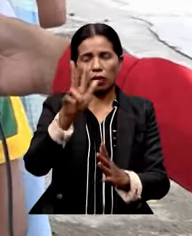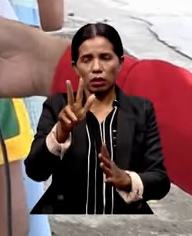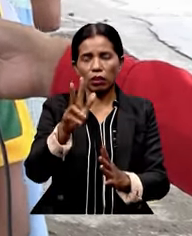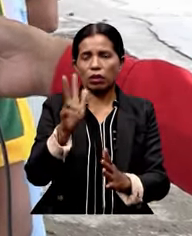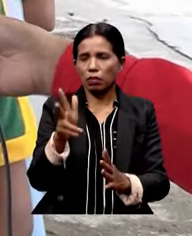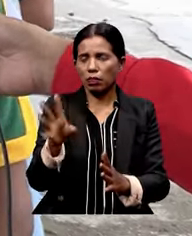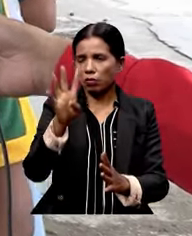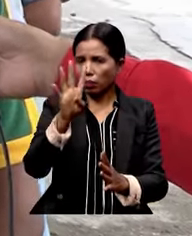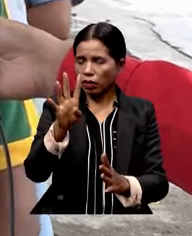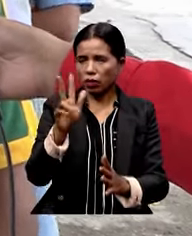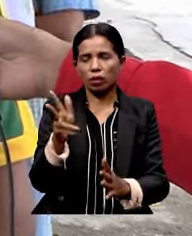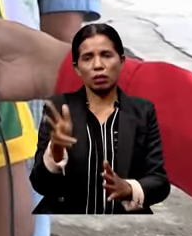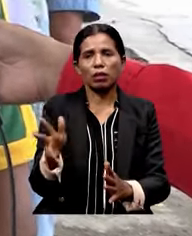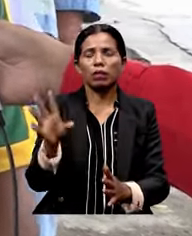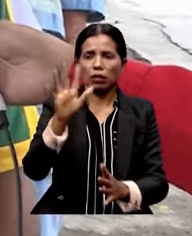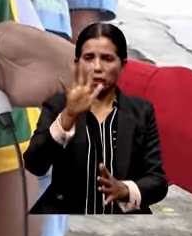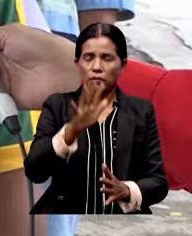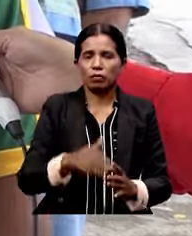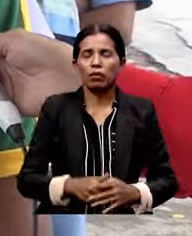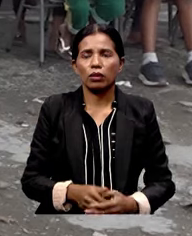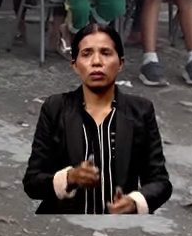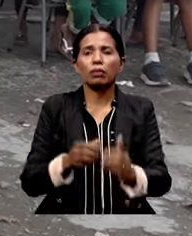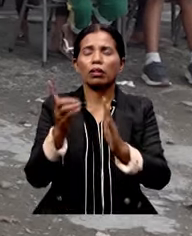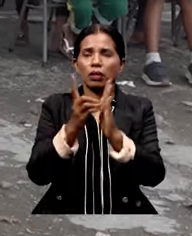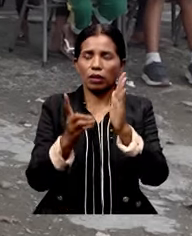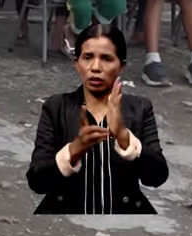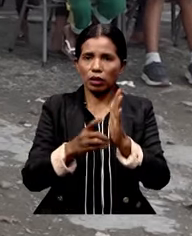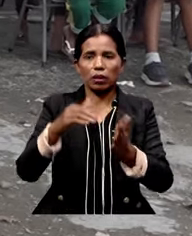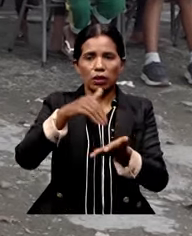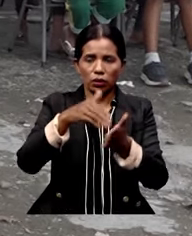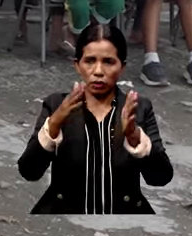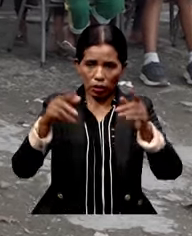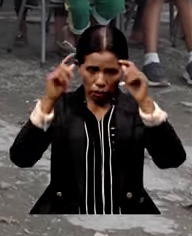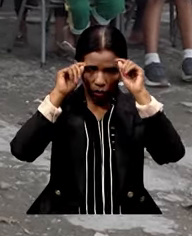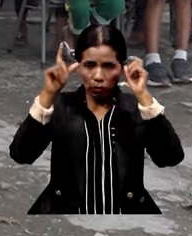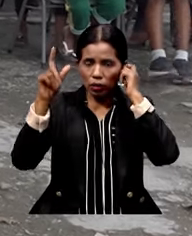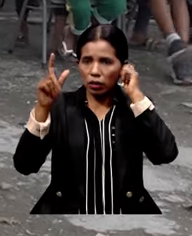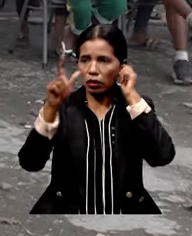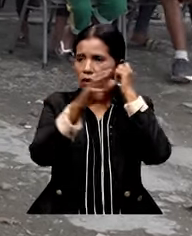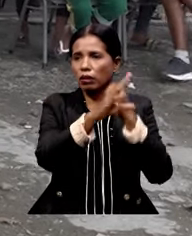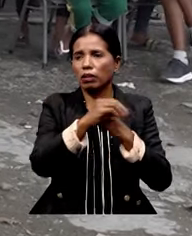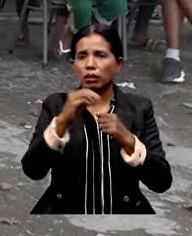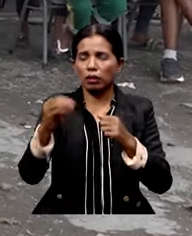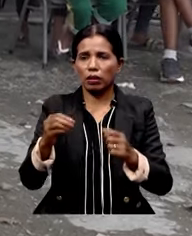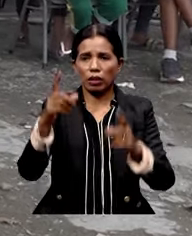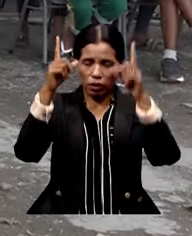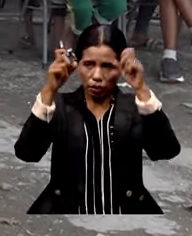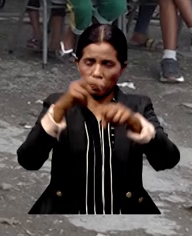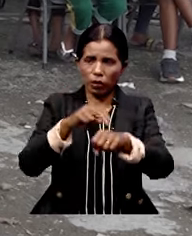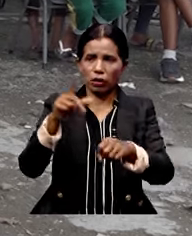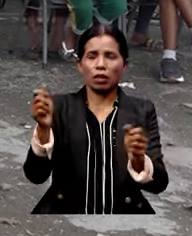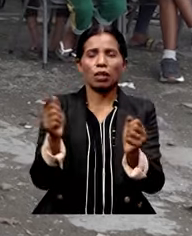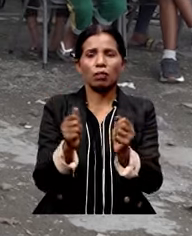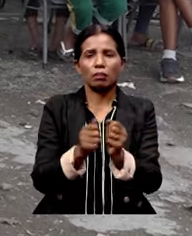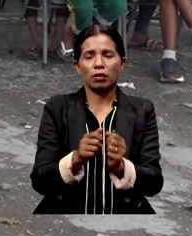tolnulu resinhat, no tolnulu resinlima. Tuir dados estudante e território Timor-Leste, nebe aprovado e exame nacional, hamutu grihun